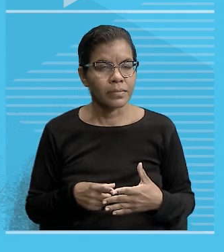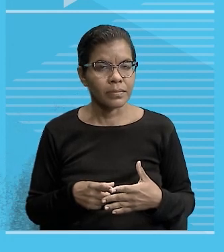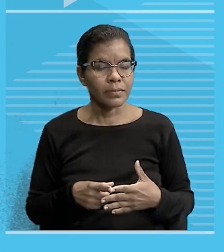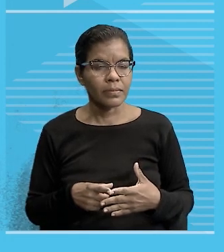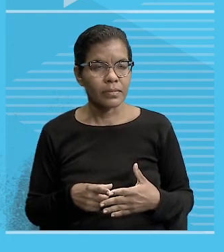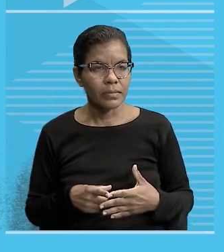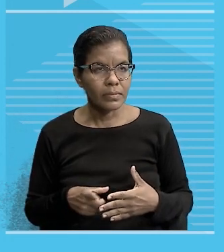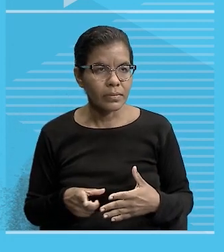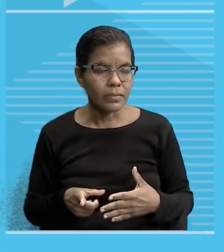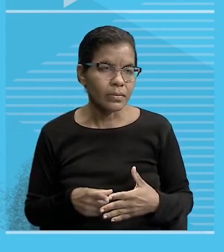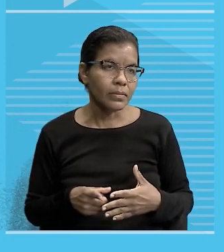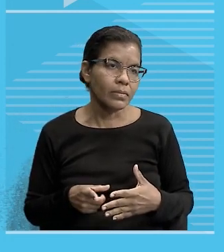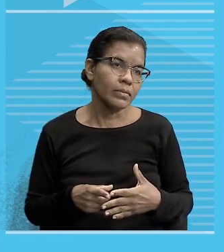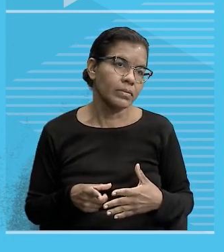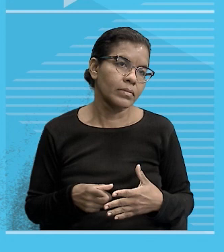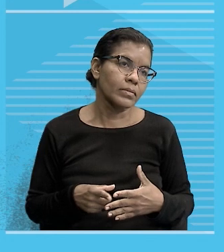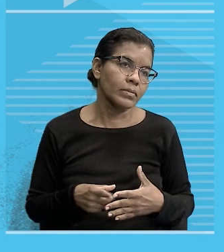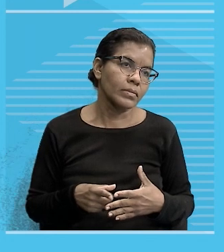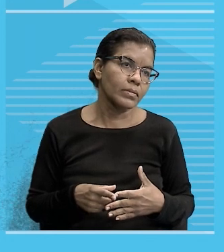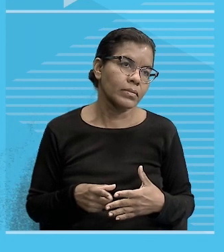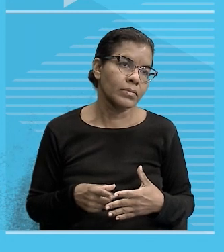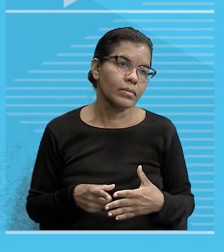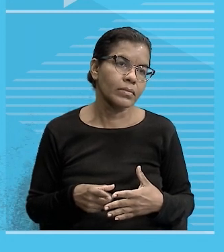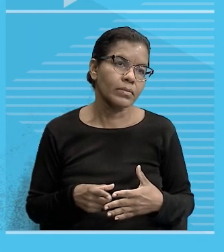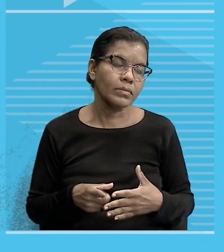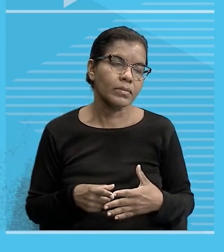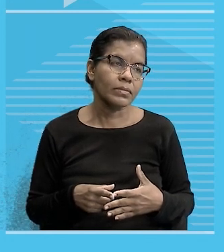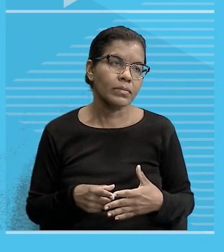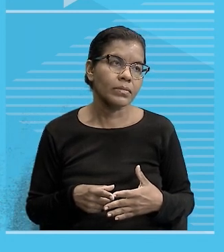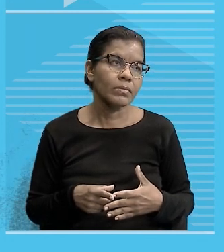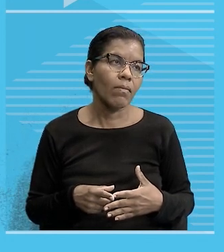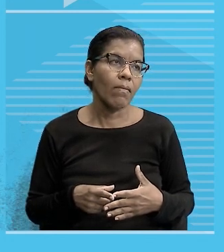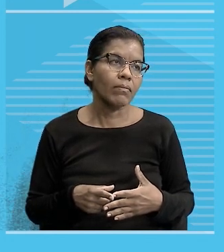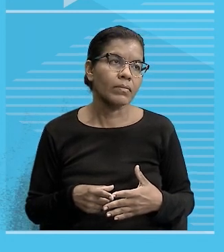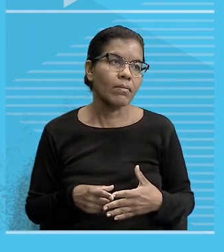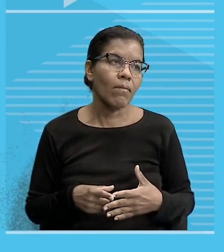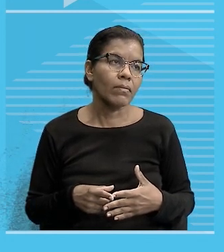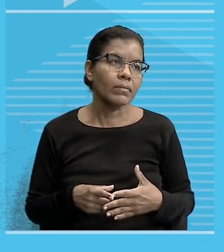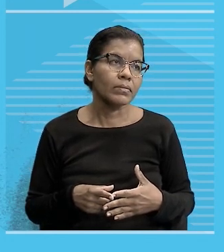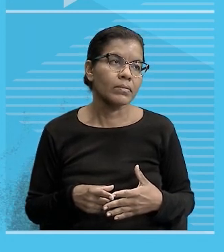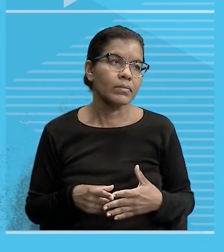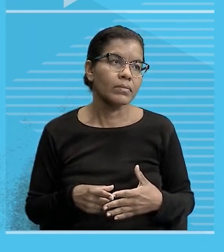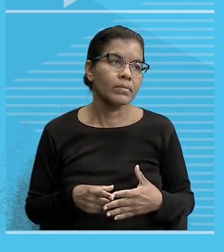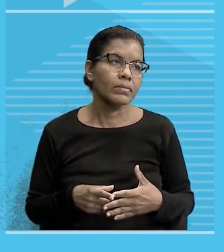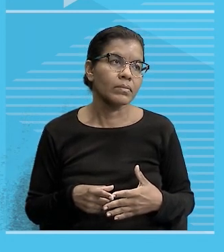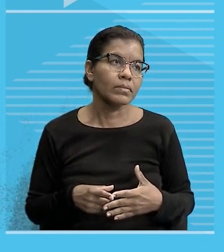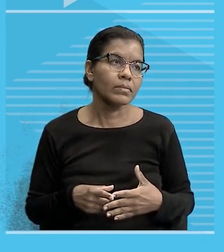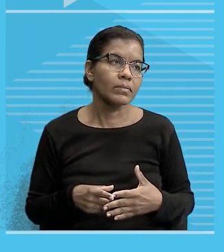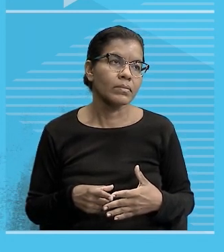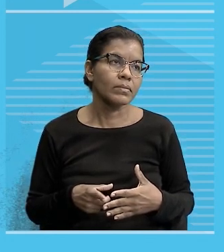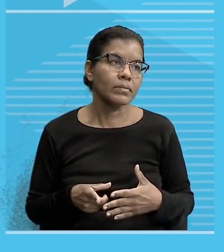eu já vou nem ler o resto isso não existe senso de arquivamento